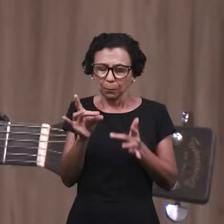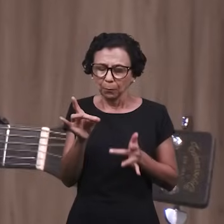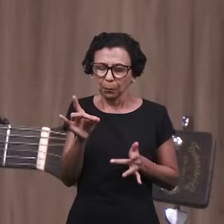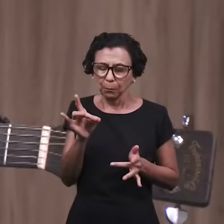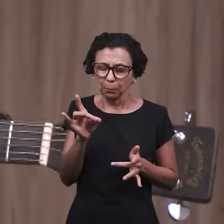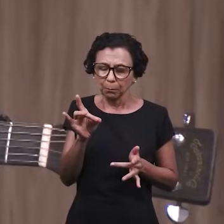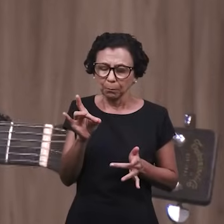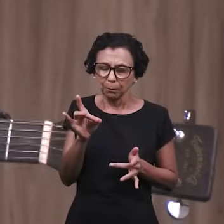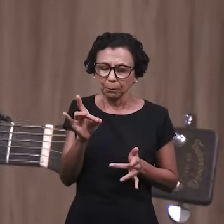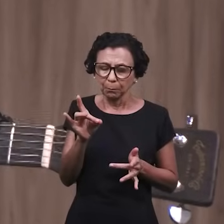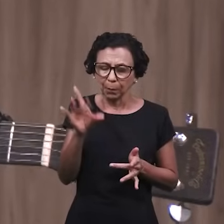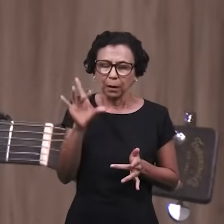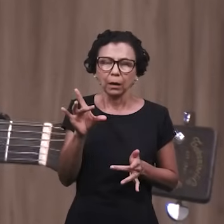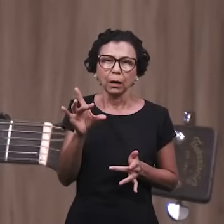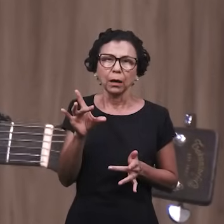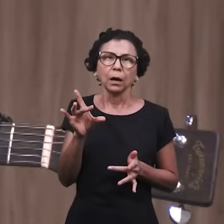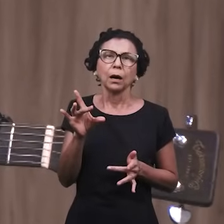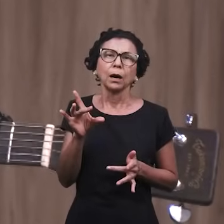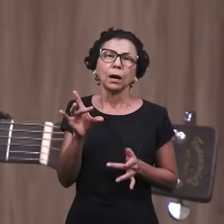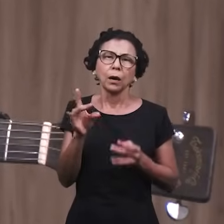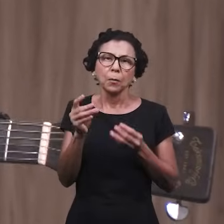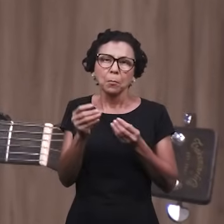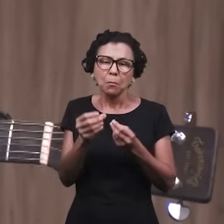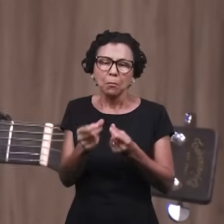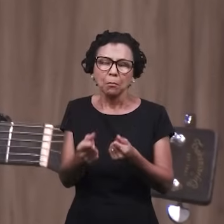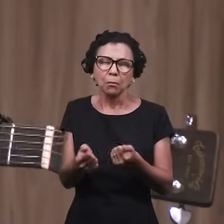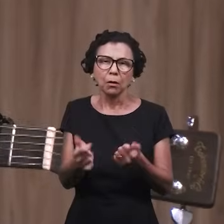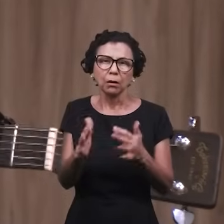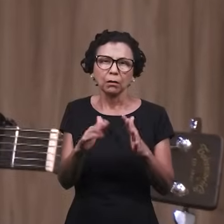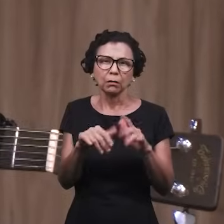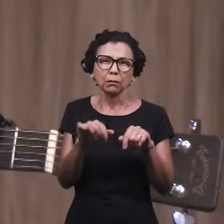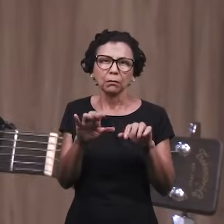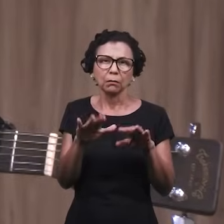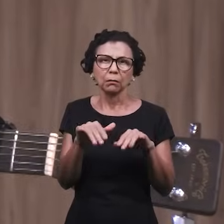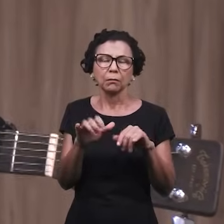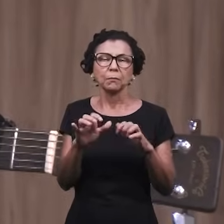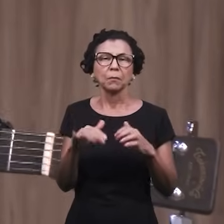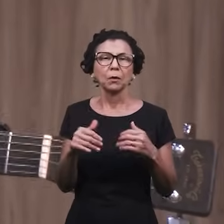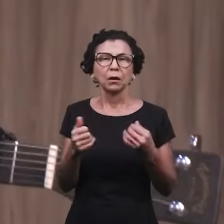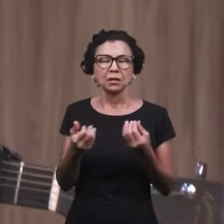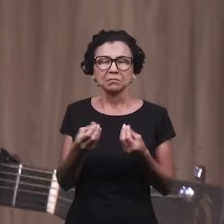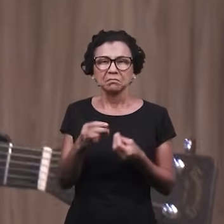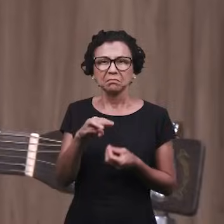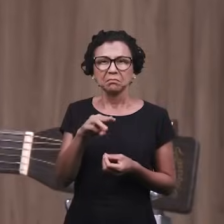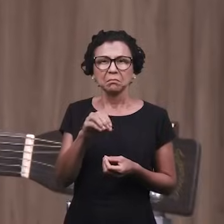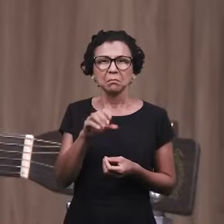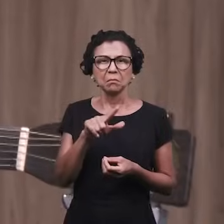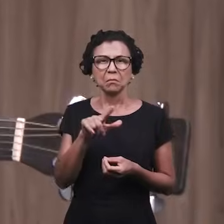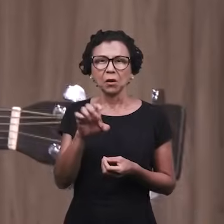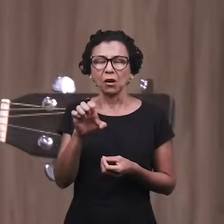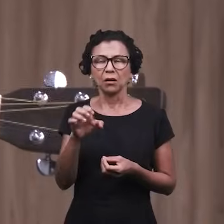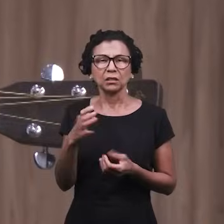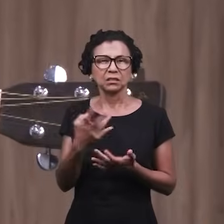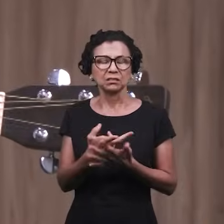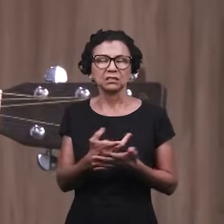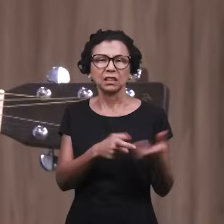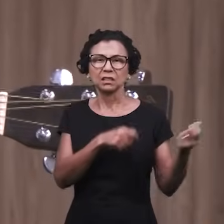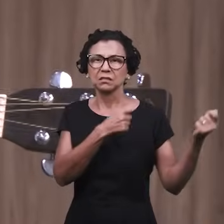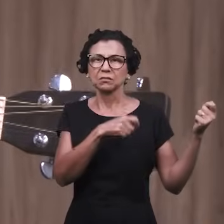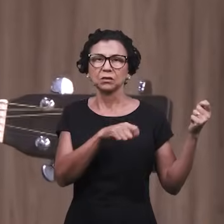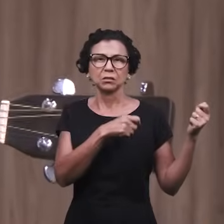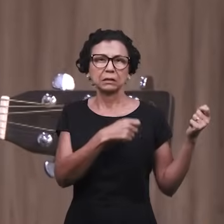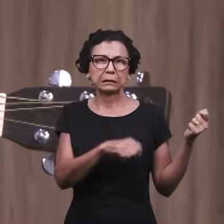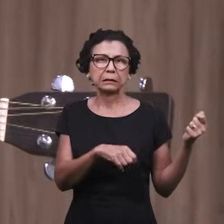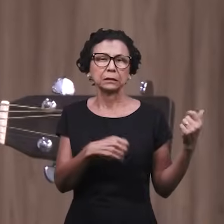for submetida a uma alta temperatura, ela vai amolecer e ela vai descolar. Acontece a mesma coisa, né, com